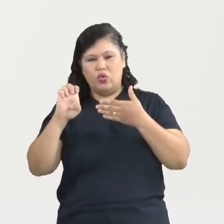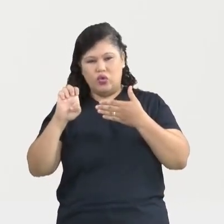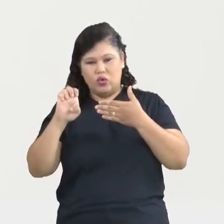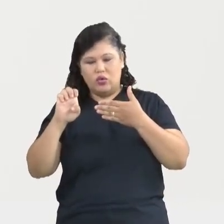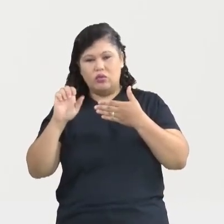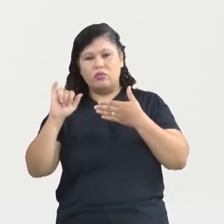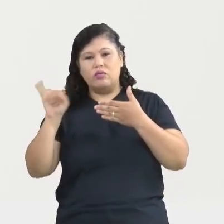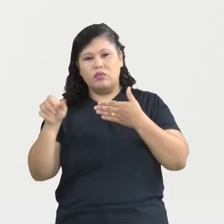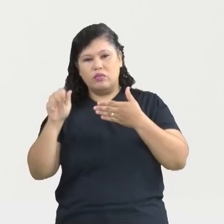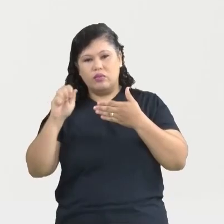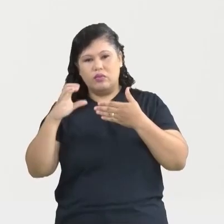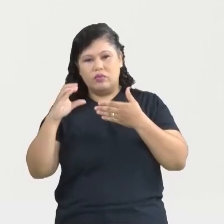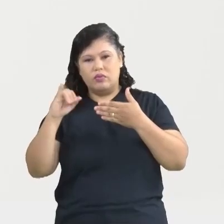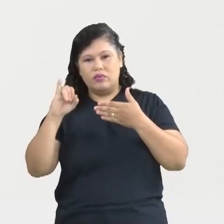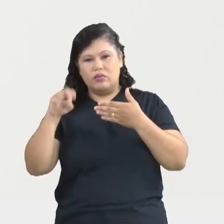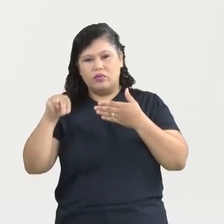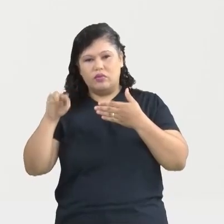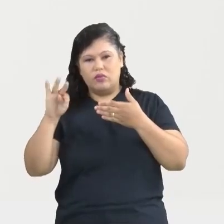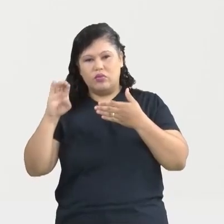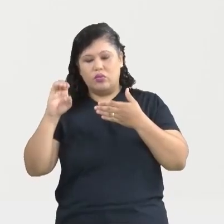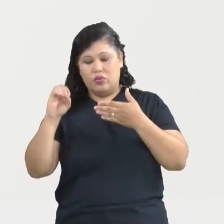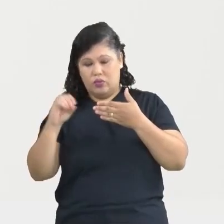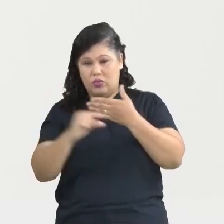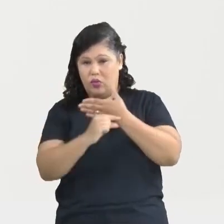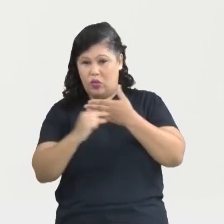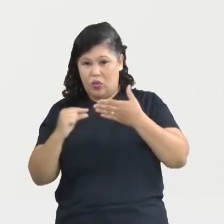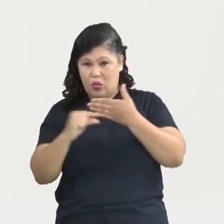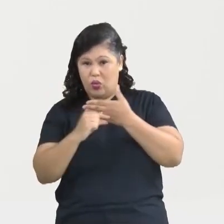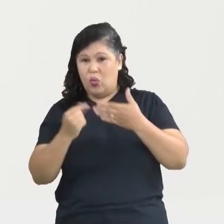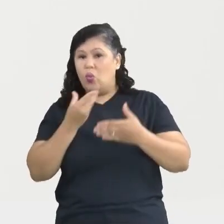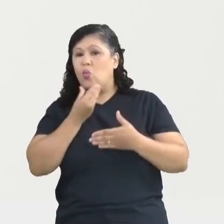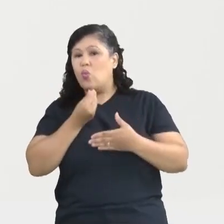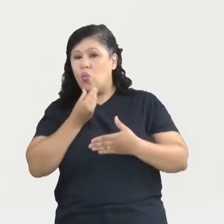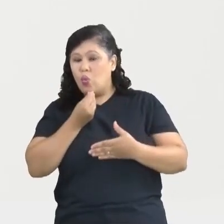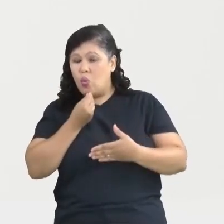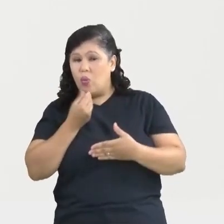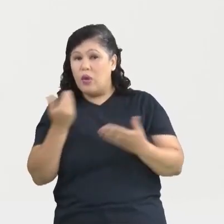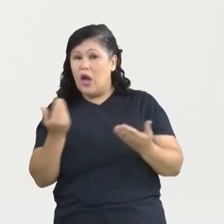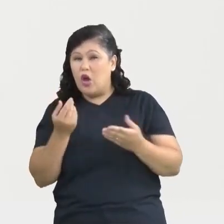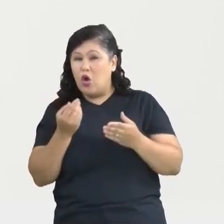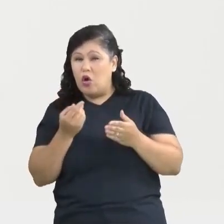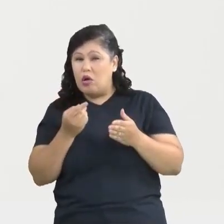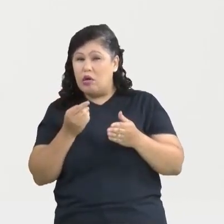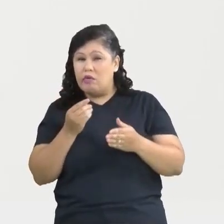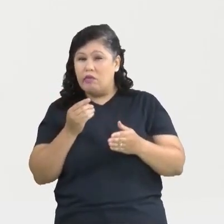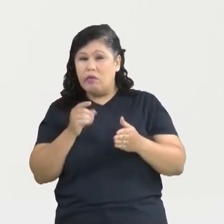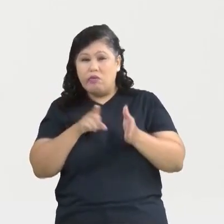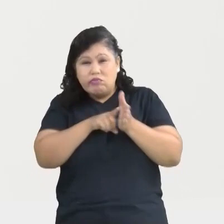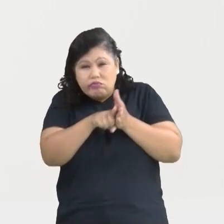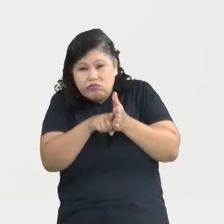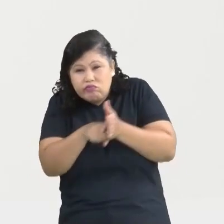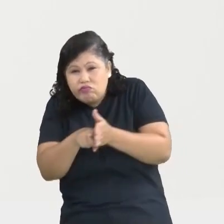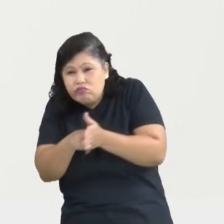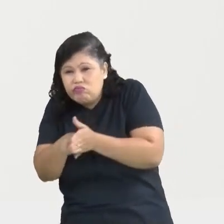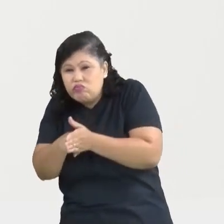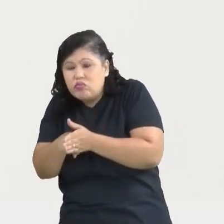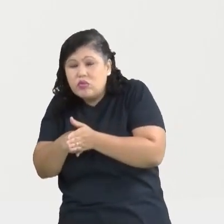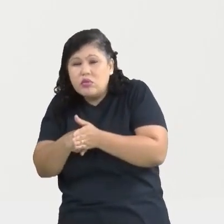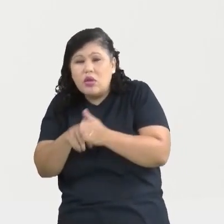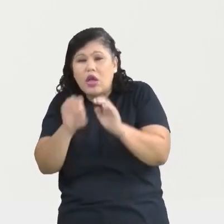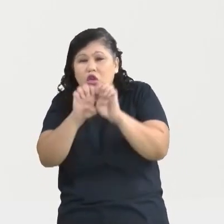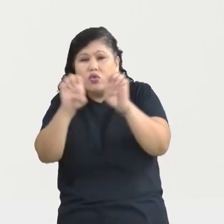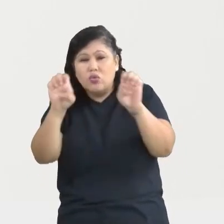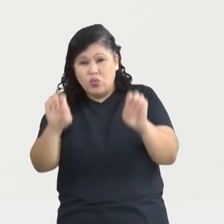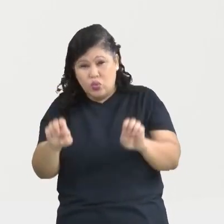Silva Júnior. Agora nós vamos investigar passo a passo deste poema. O que é isso,